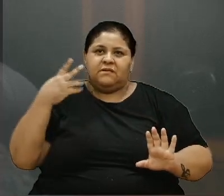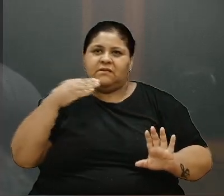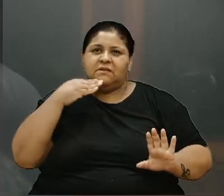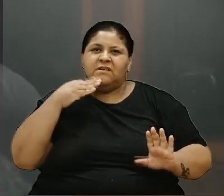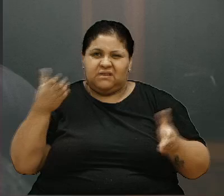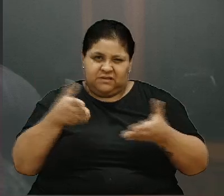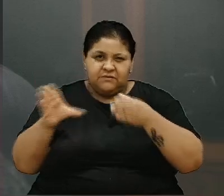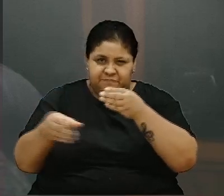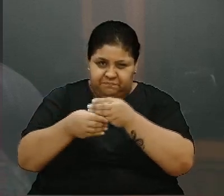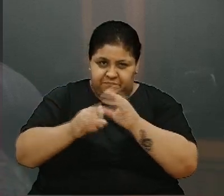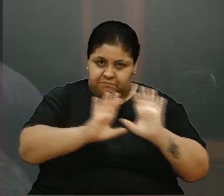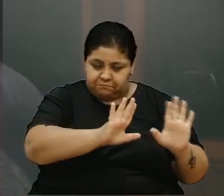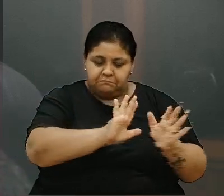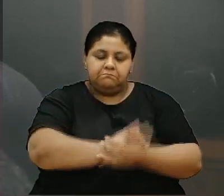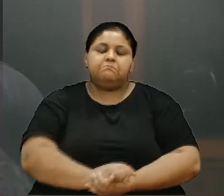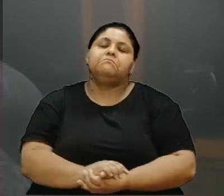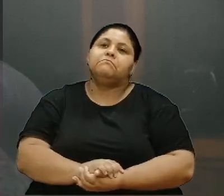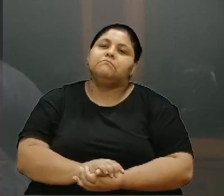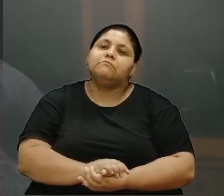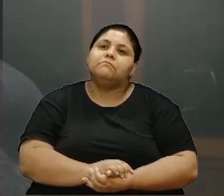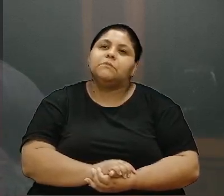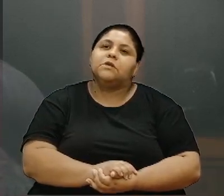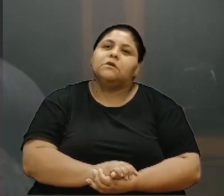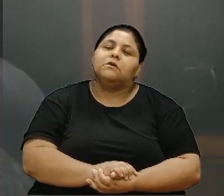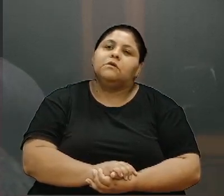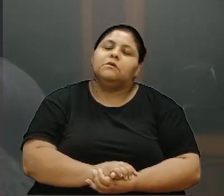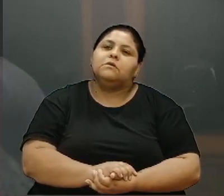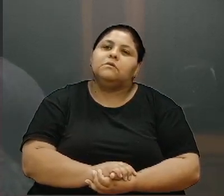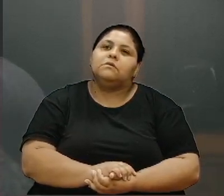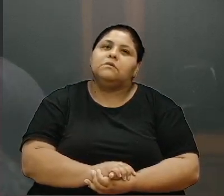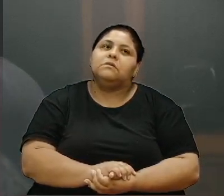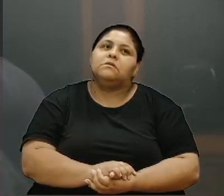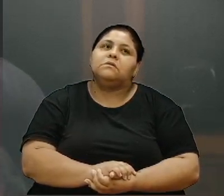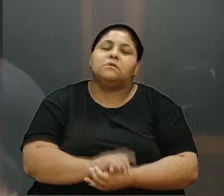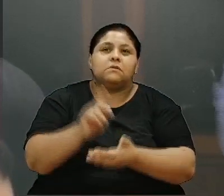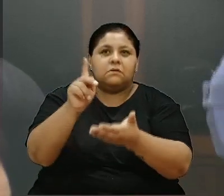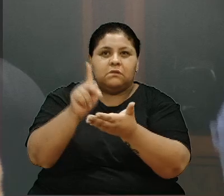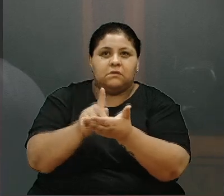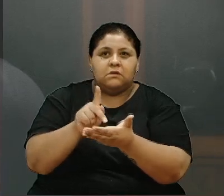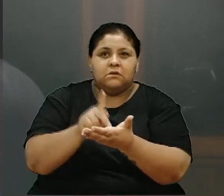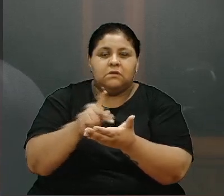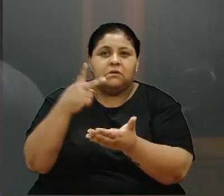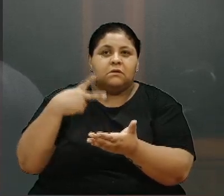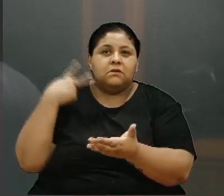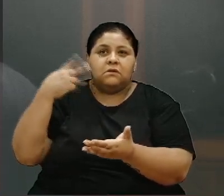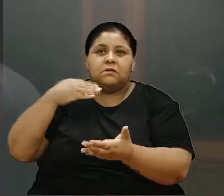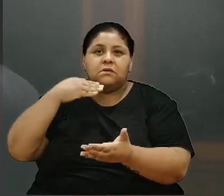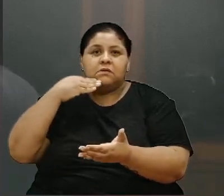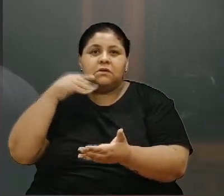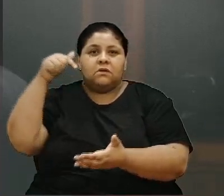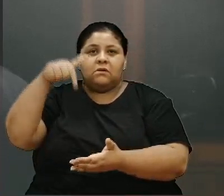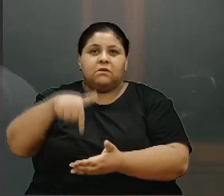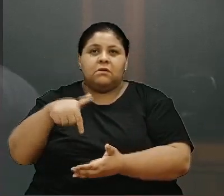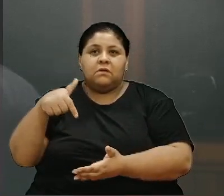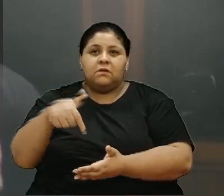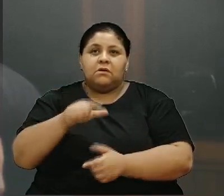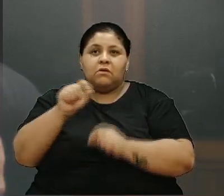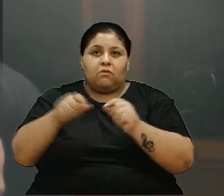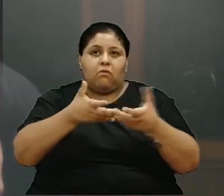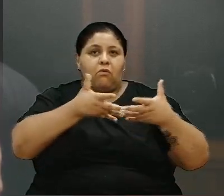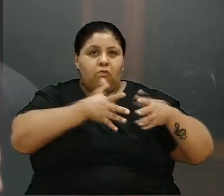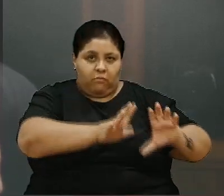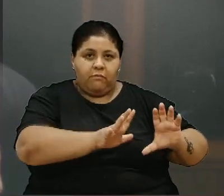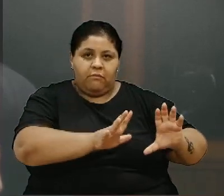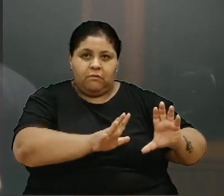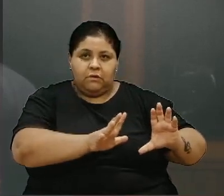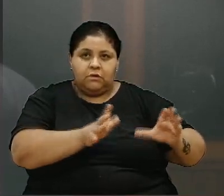te concedo um instante para finalizar. Na verdade, vereador Bortola, não estou aqui me colocando contrário para